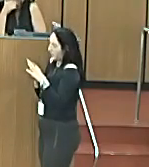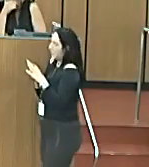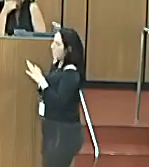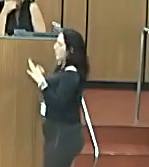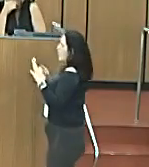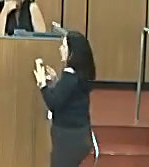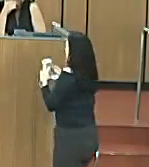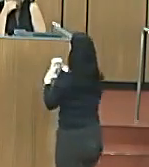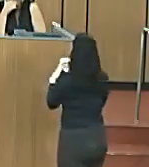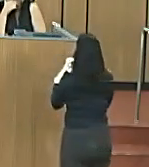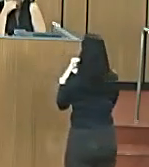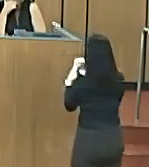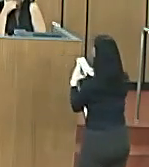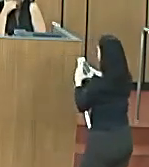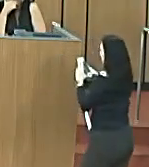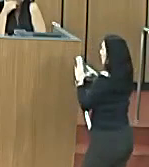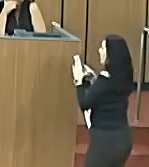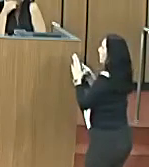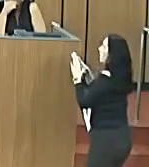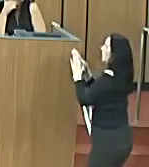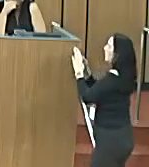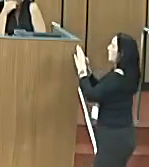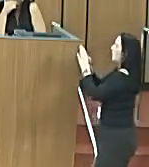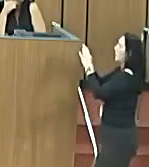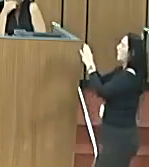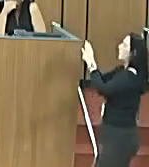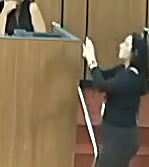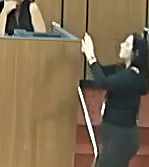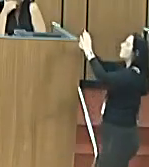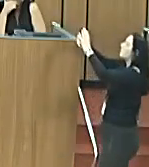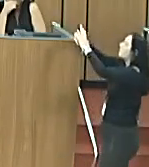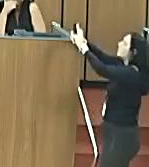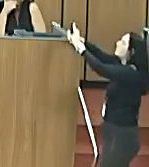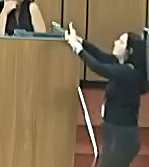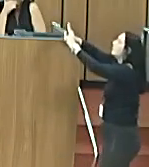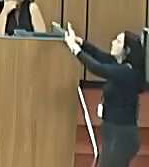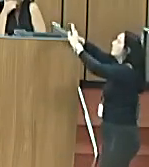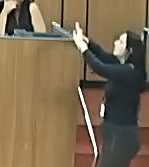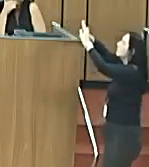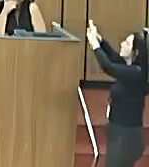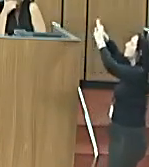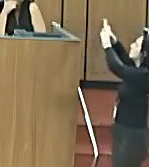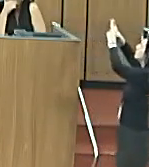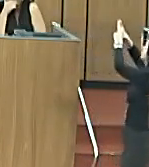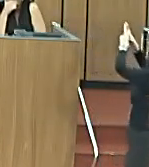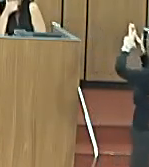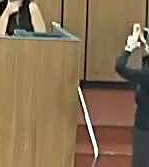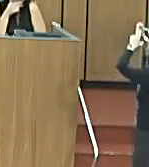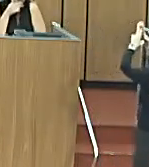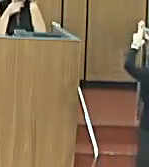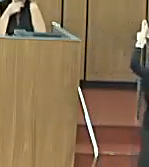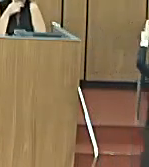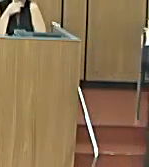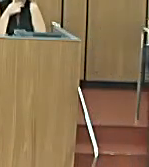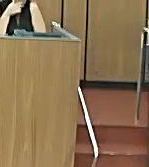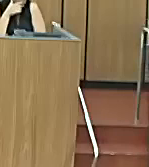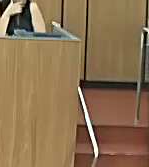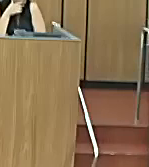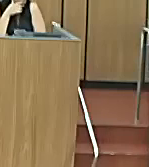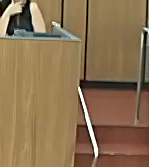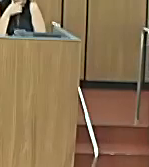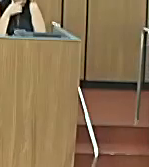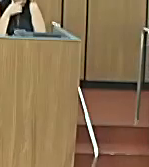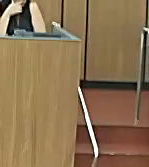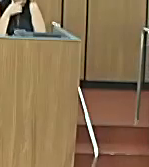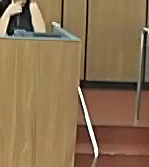presidida tão beer é pela companhia o sargento rodrigues joão leite também foi vice-presidente e começamos a fazer um